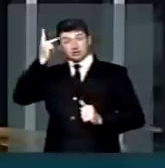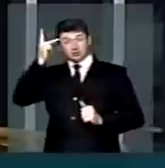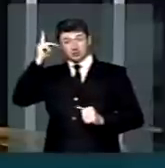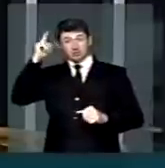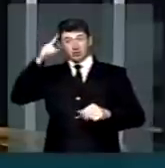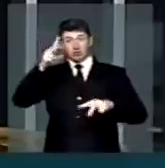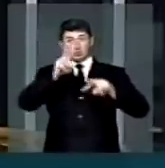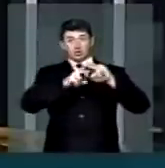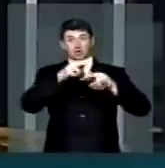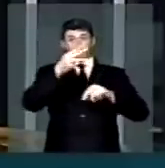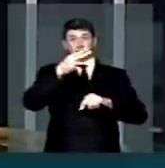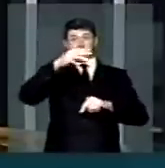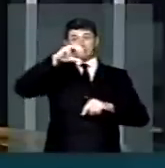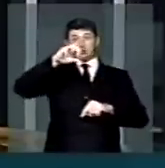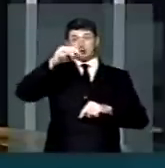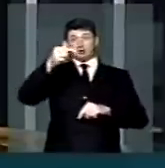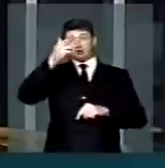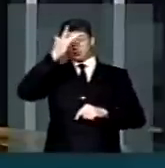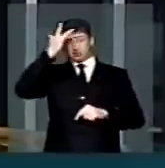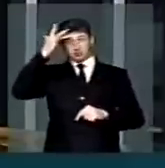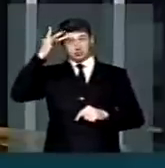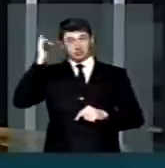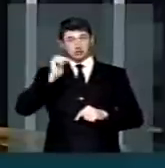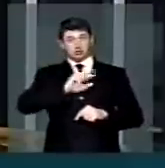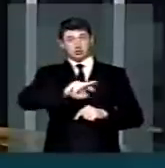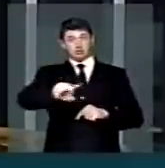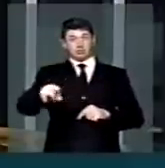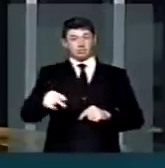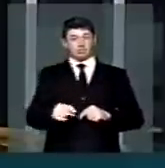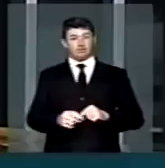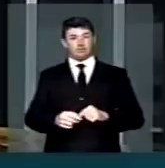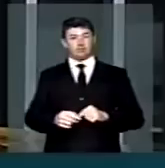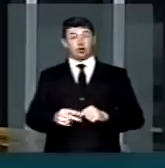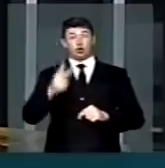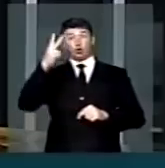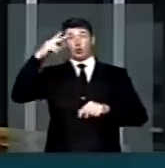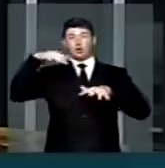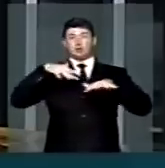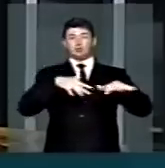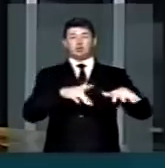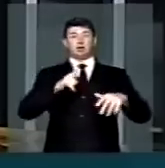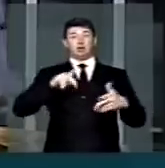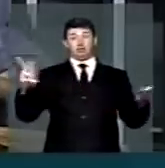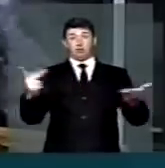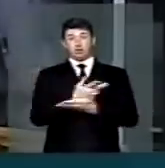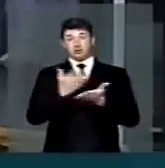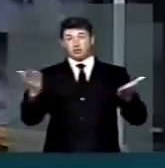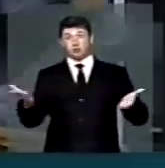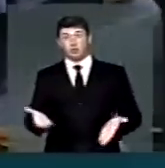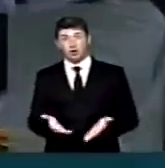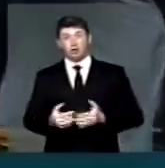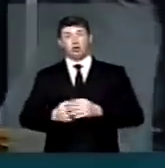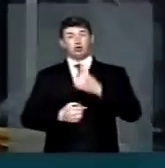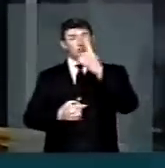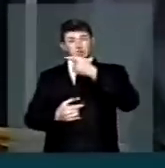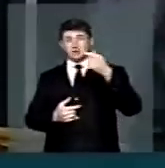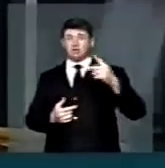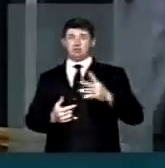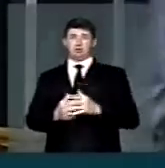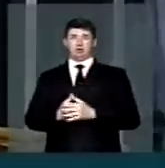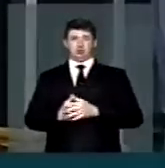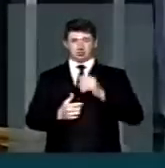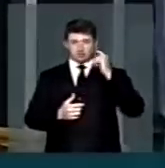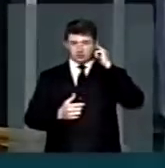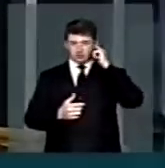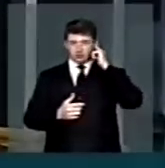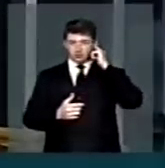prendeu 397 pessoas em dois protestos realizados agora, em uma semana.